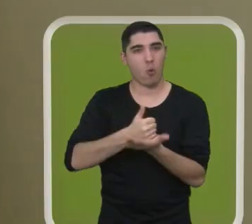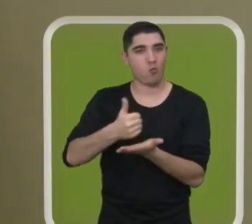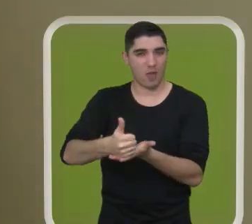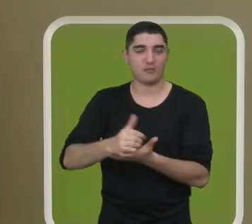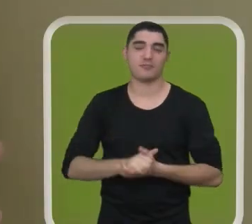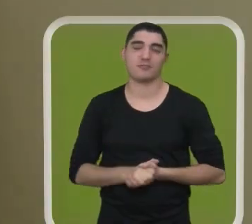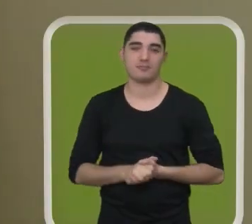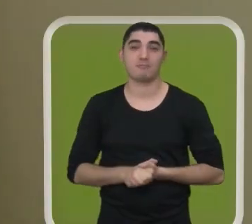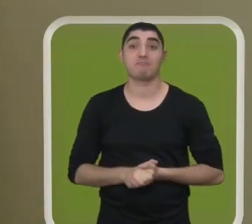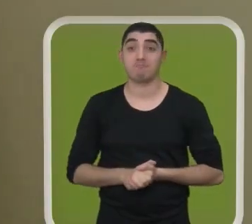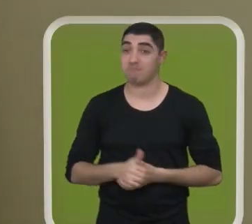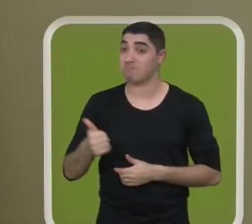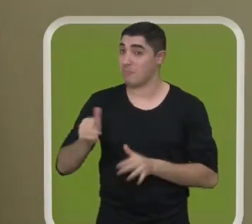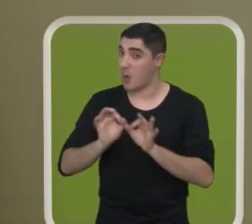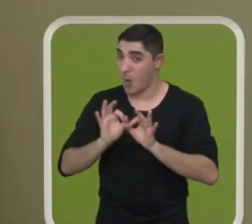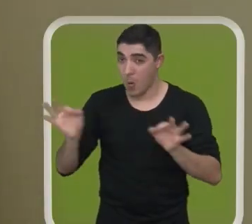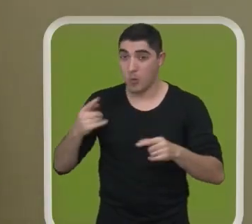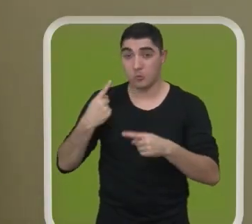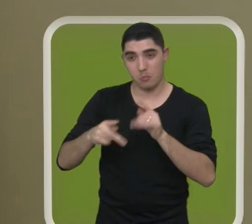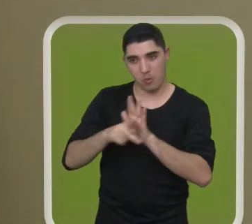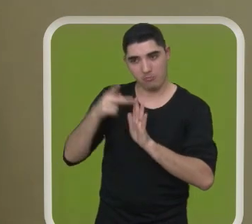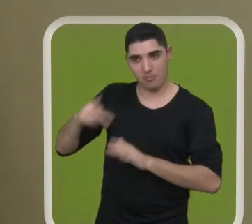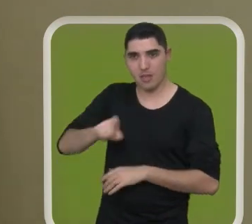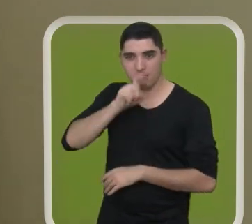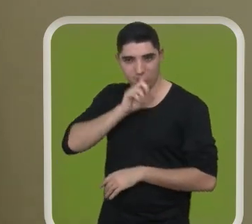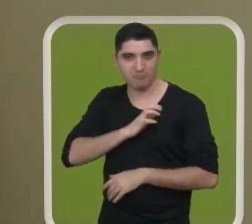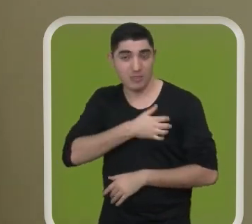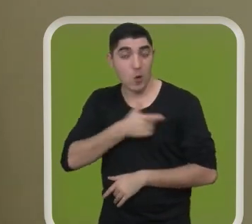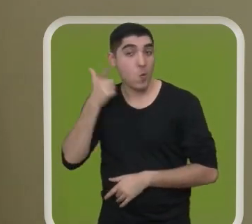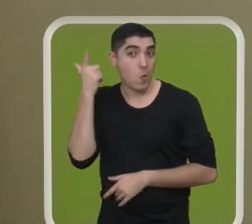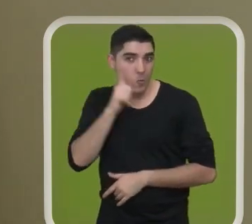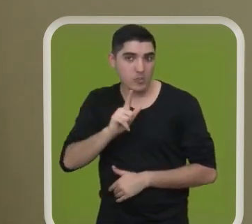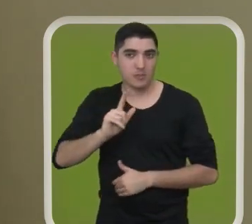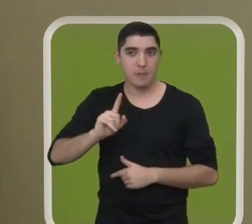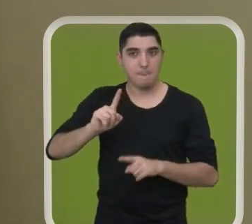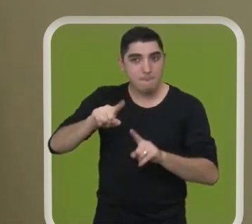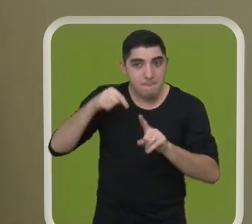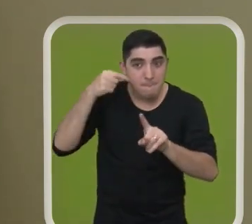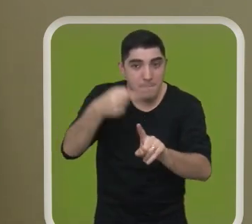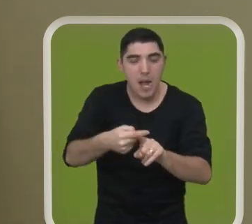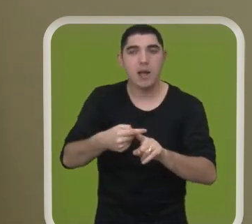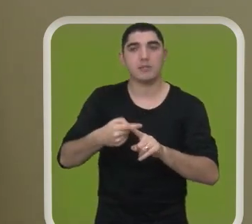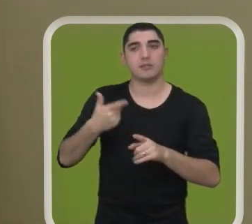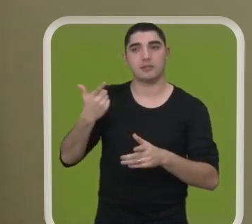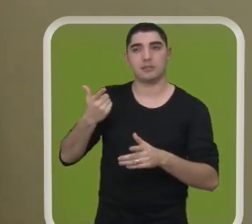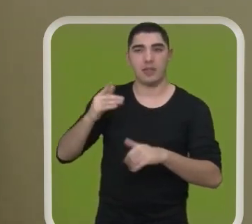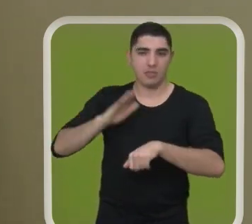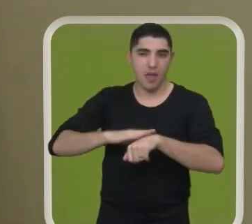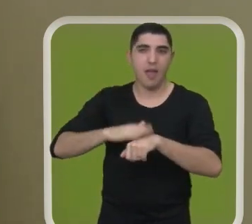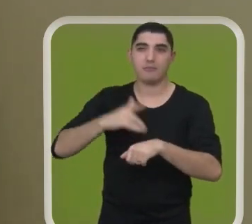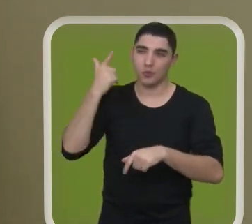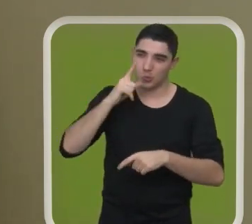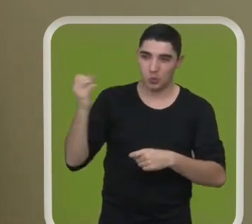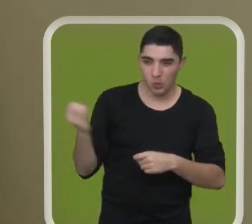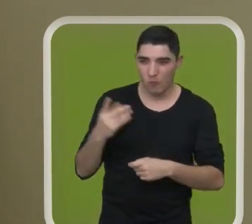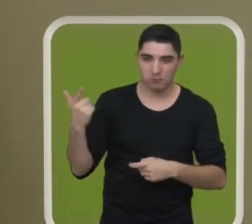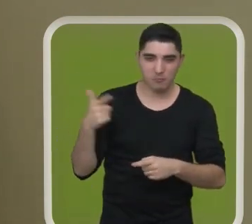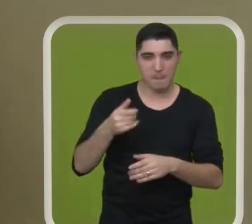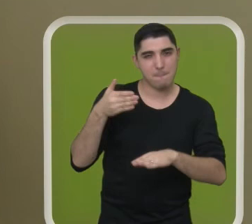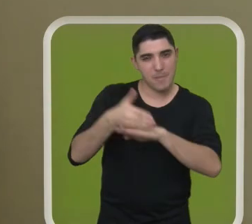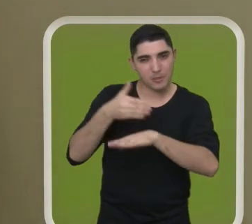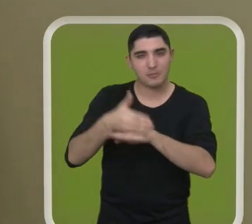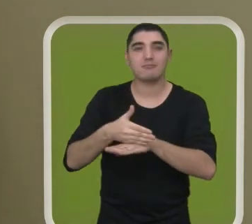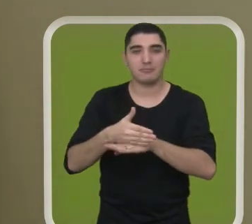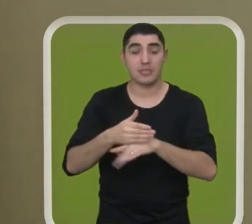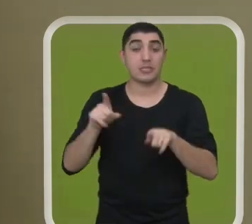jogadores, grandes reforços, aí o São José consegue por mais uma temporada e o basquetebol está seguindo o exemplo que